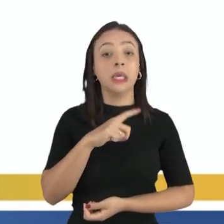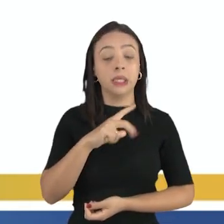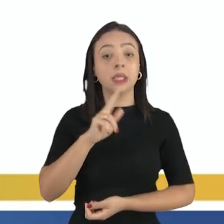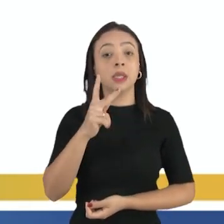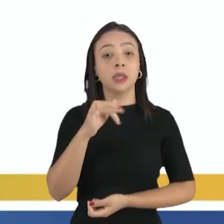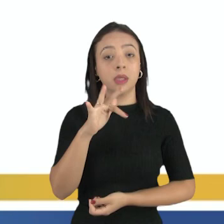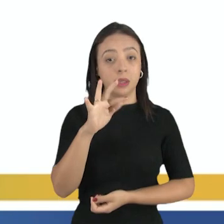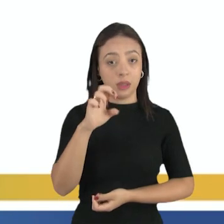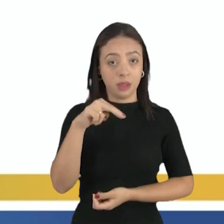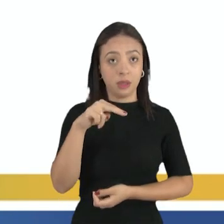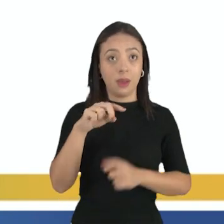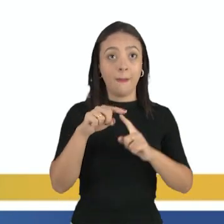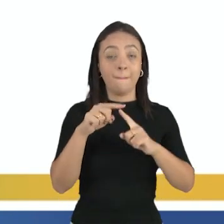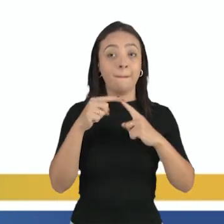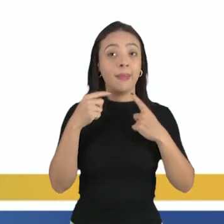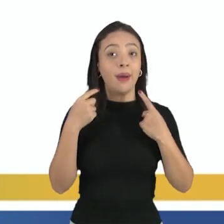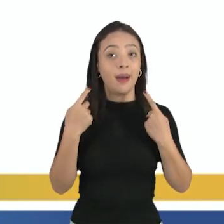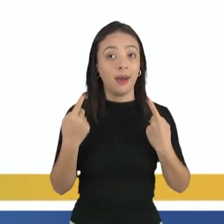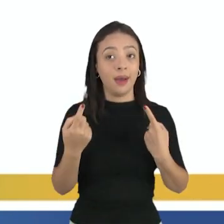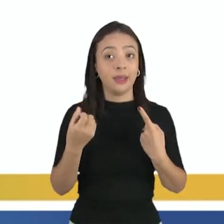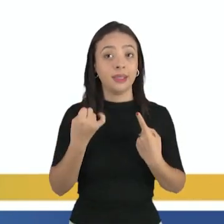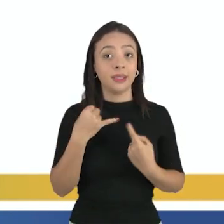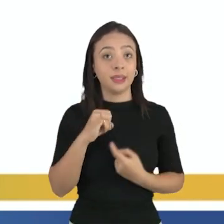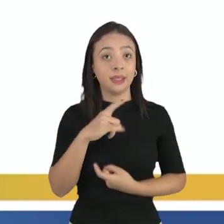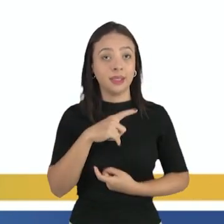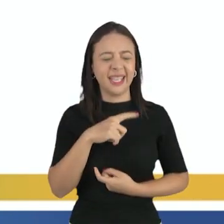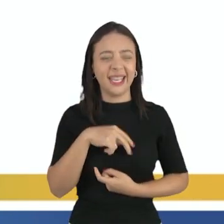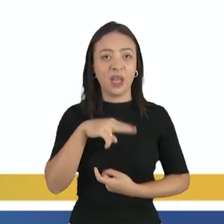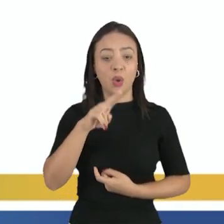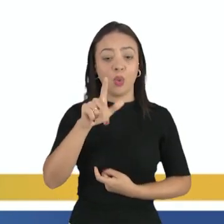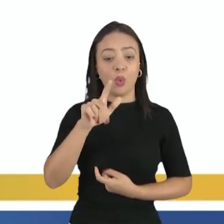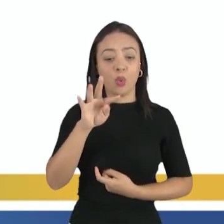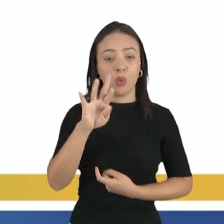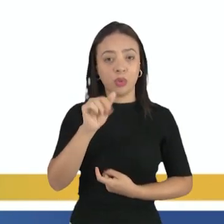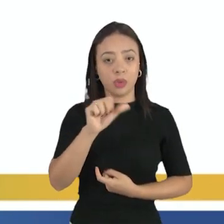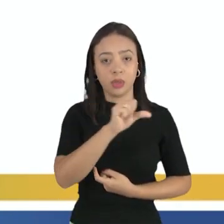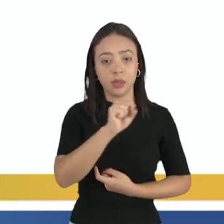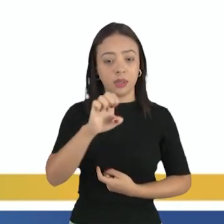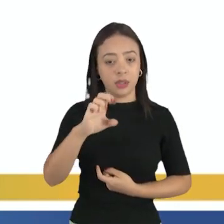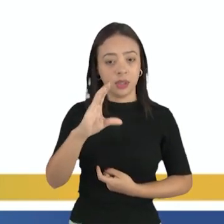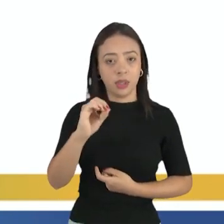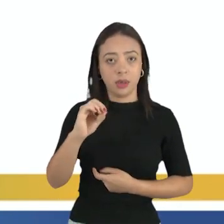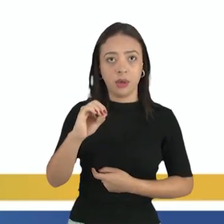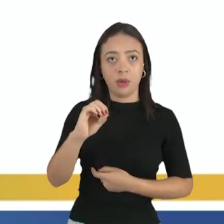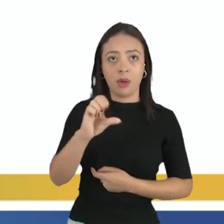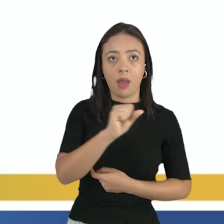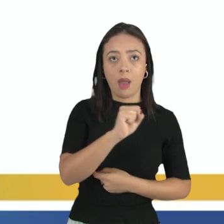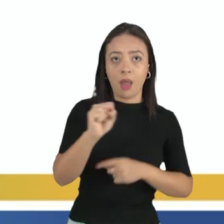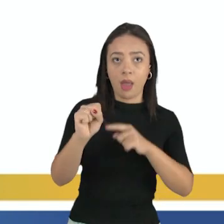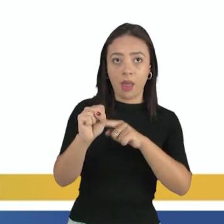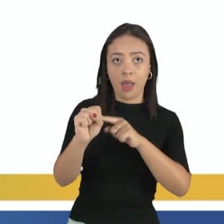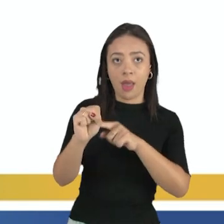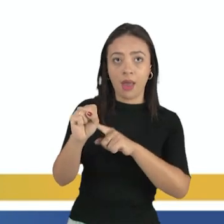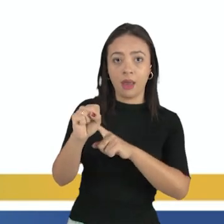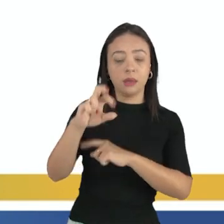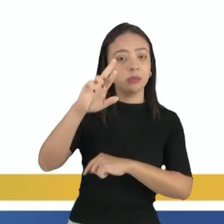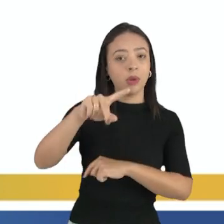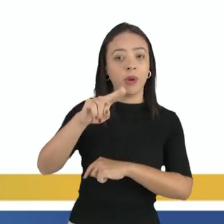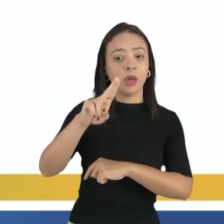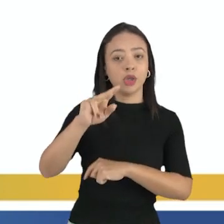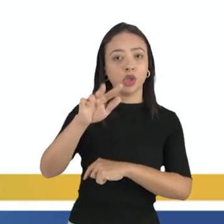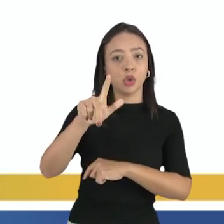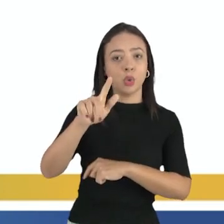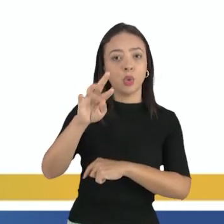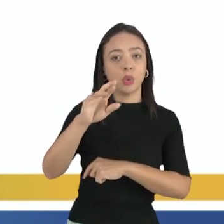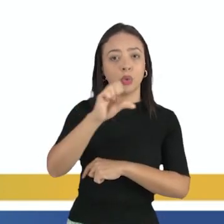hífen, mas é porque quando nós temos aí ultra seco, esse S aí não é de ultras.